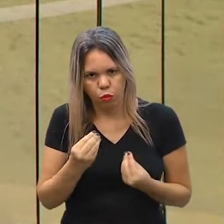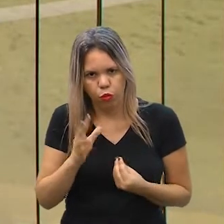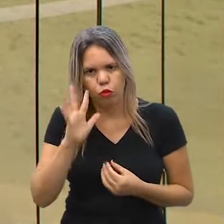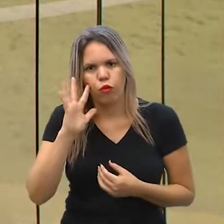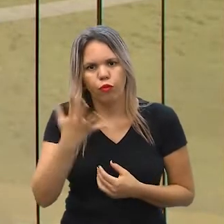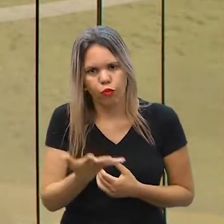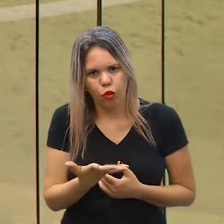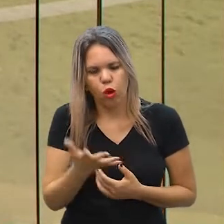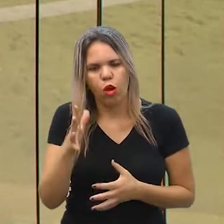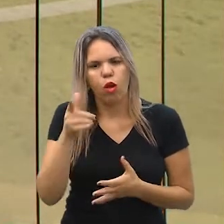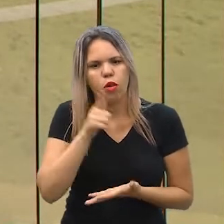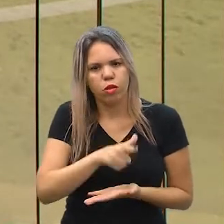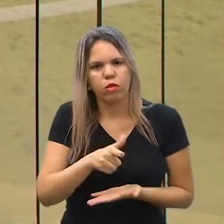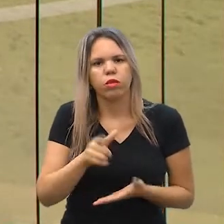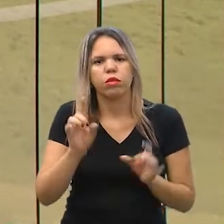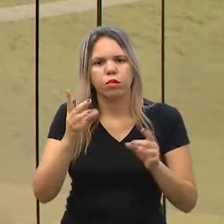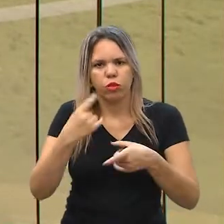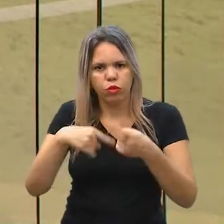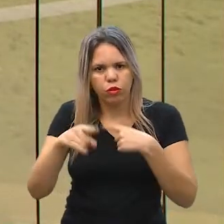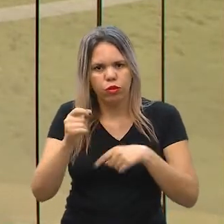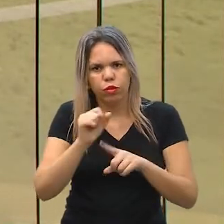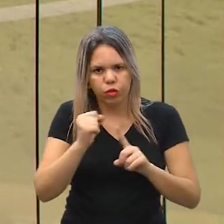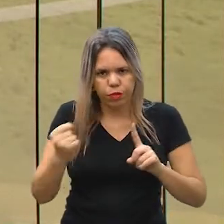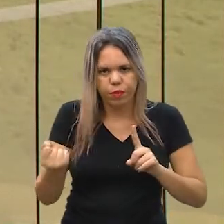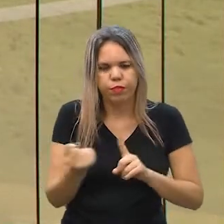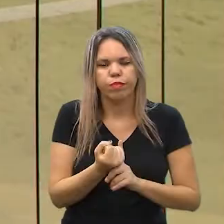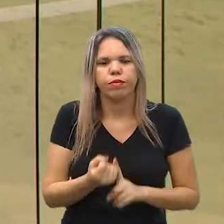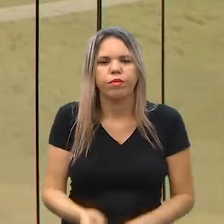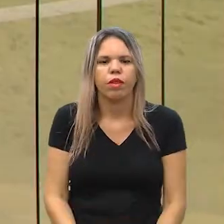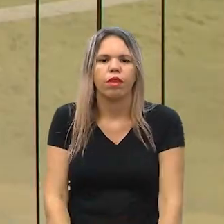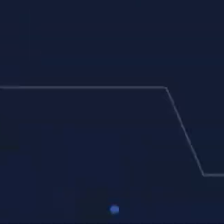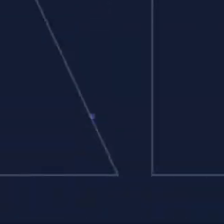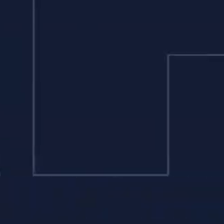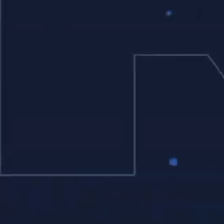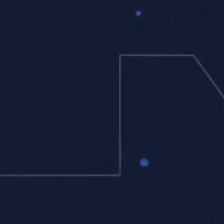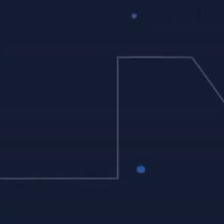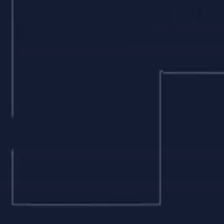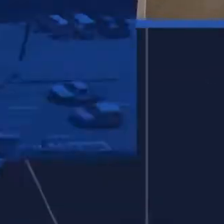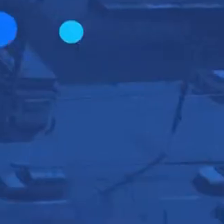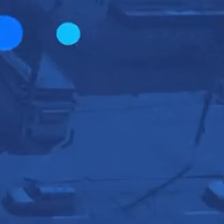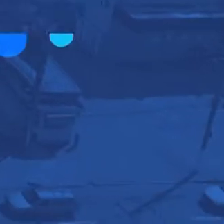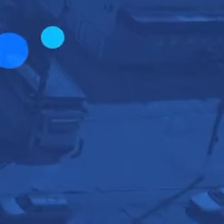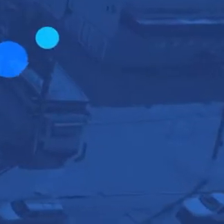teremos muitos frutos a serem colhidos, especialmente dentro da área social.